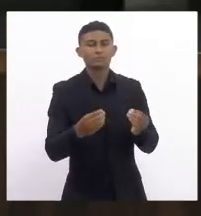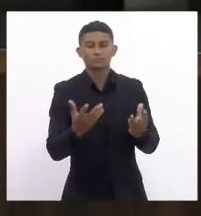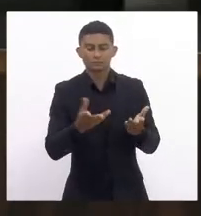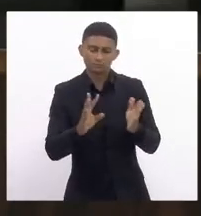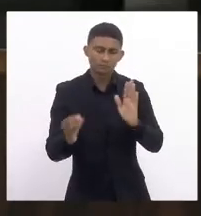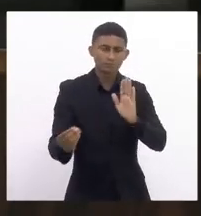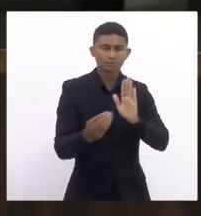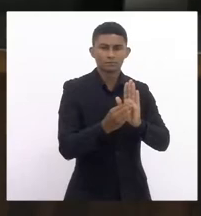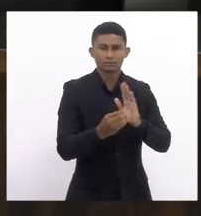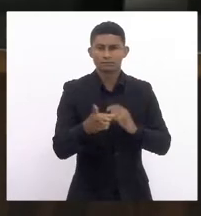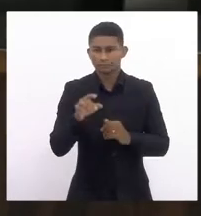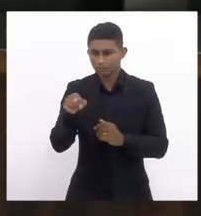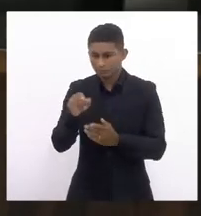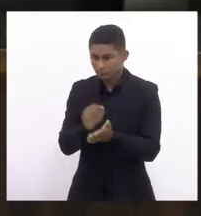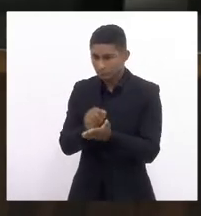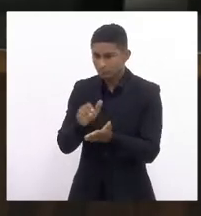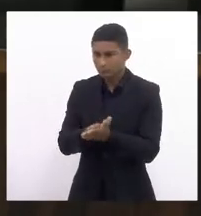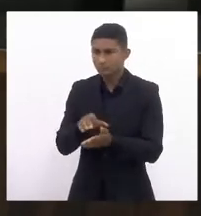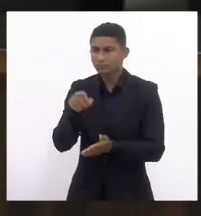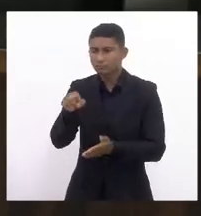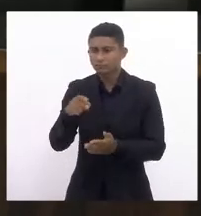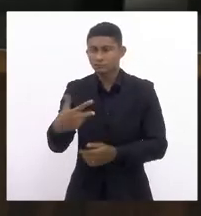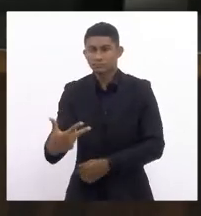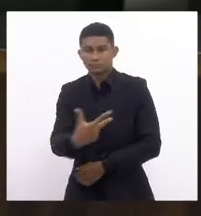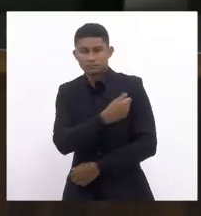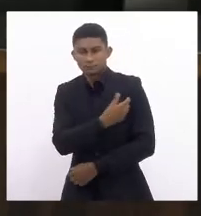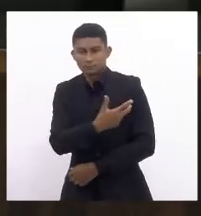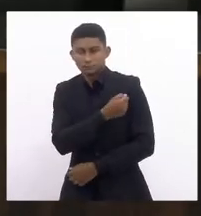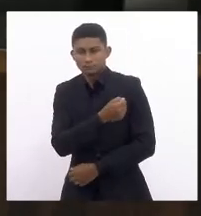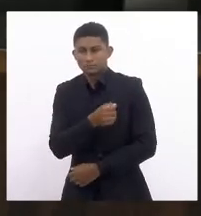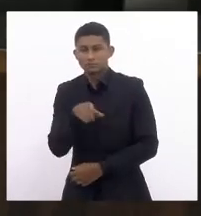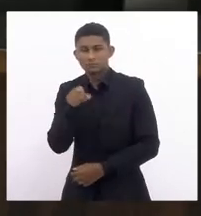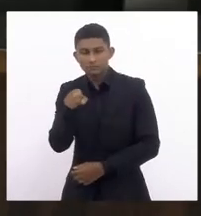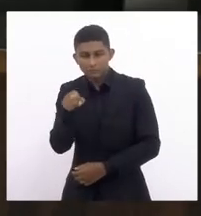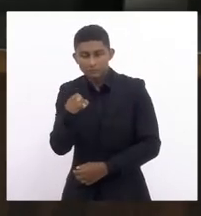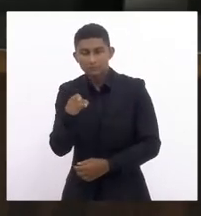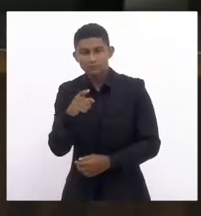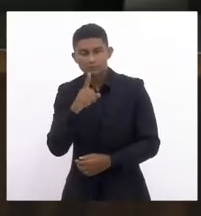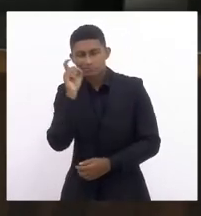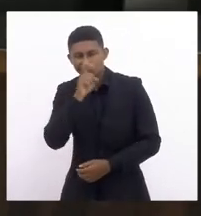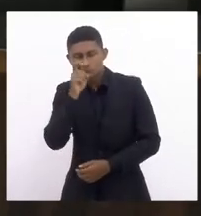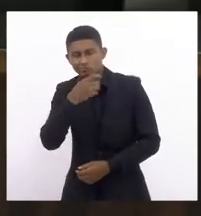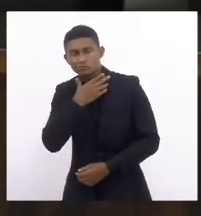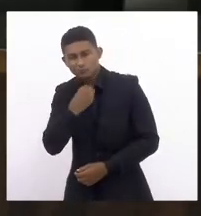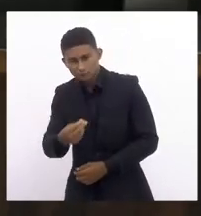penalidade para quem fraudar o comprovante de vacinação, pendendo